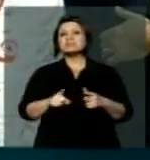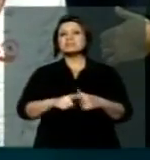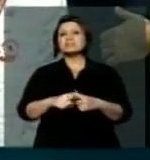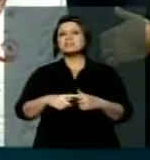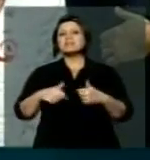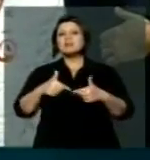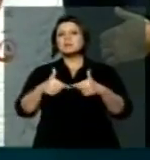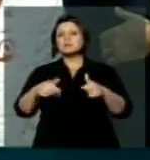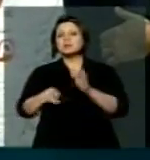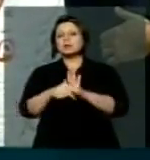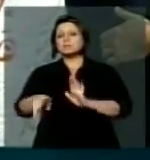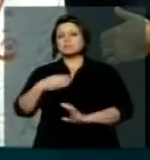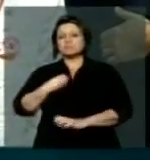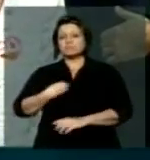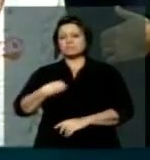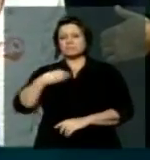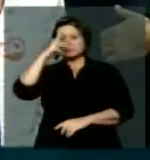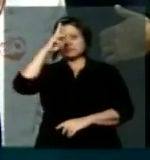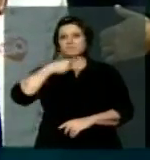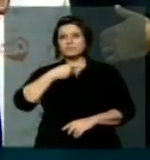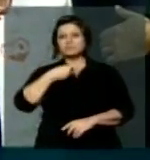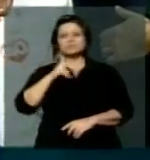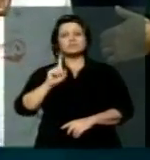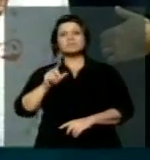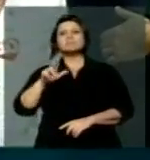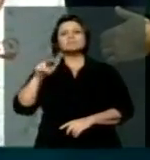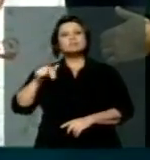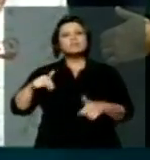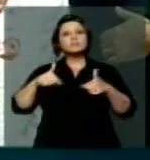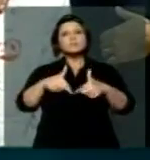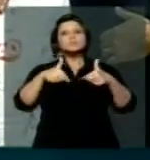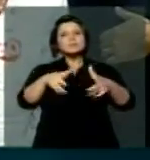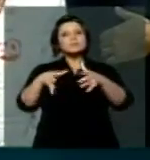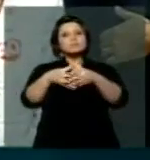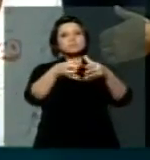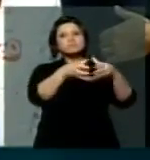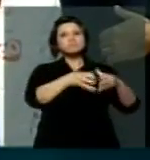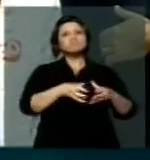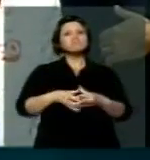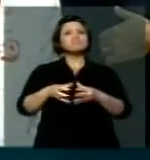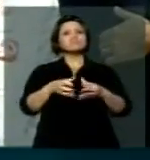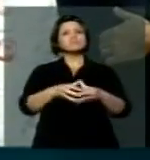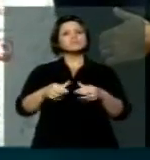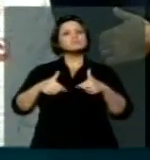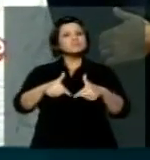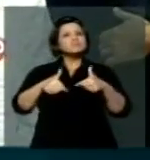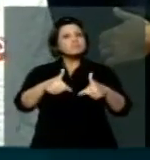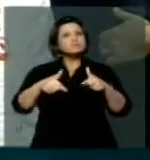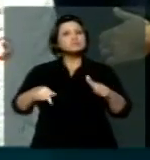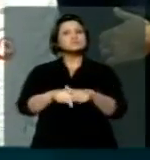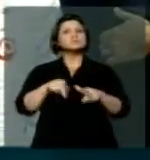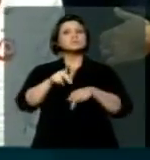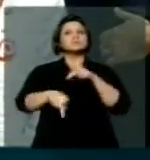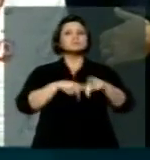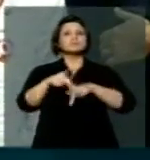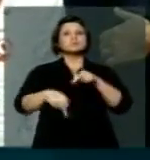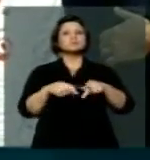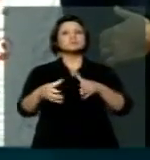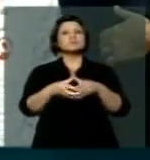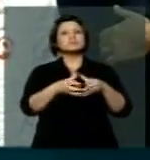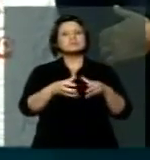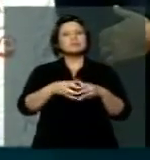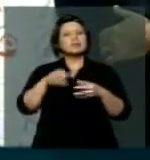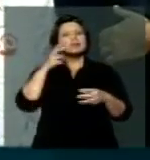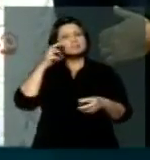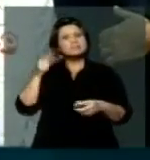em causa própria. Sempre vi esses companheiros colocar na frente do seu destino, na frente dos